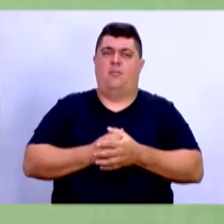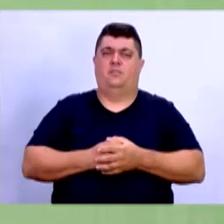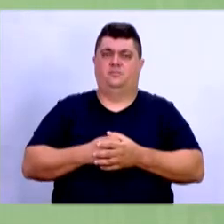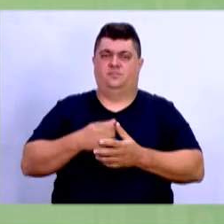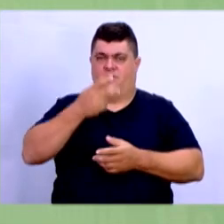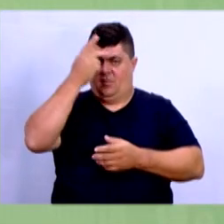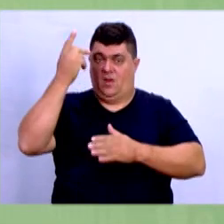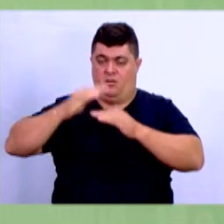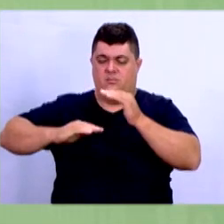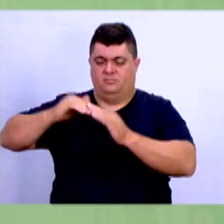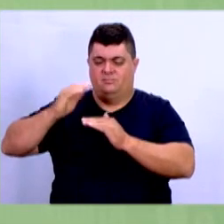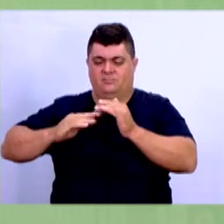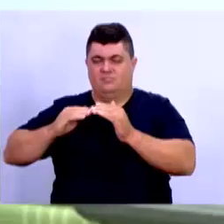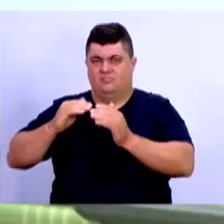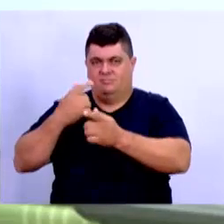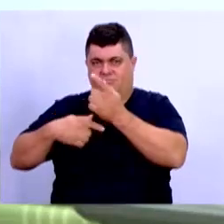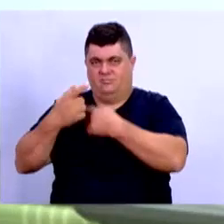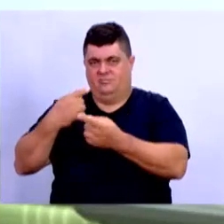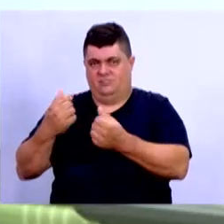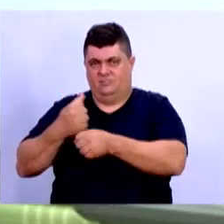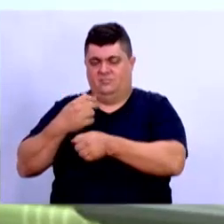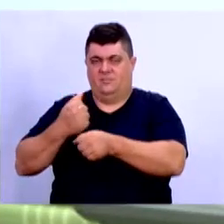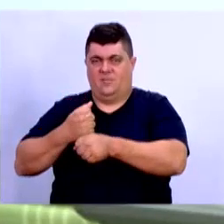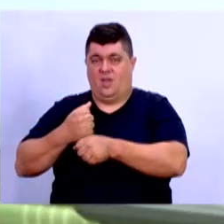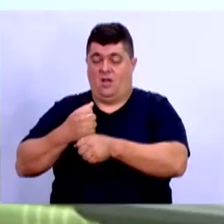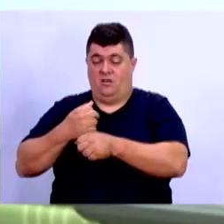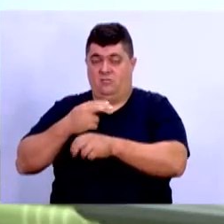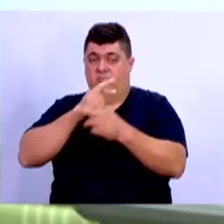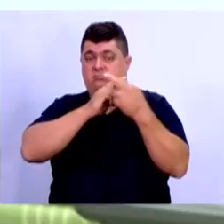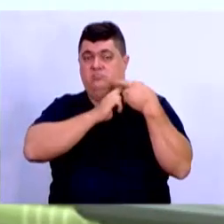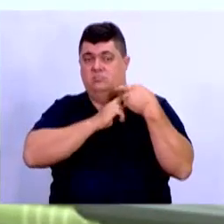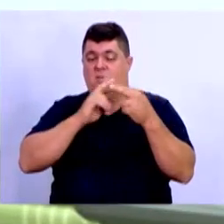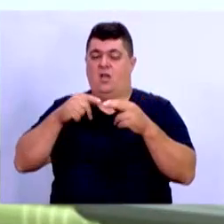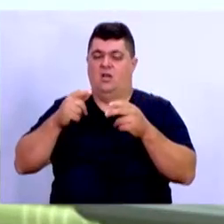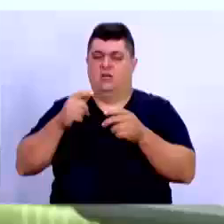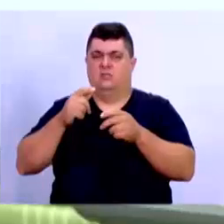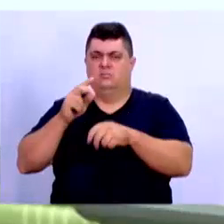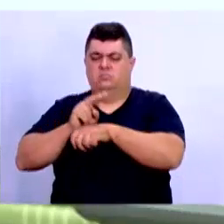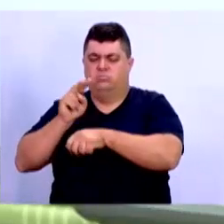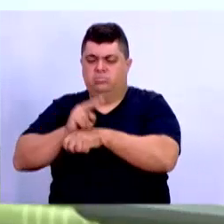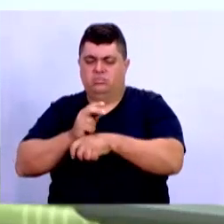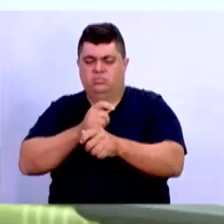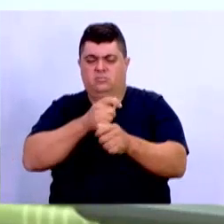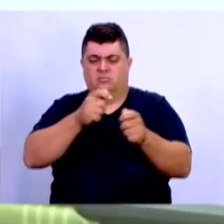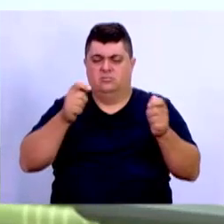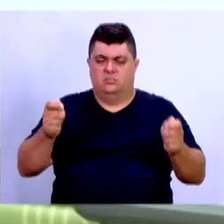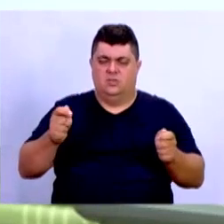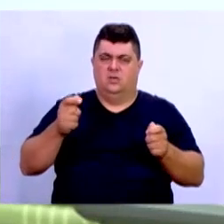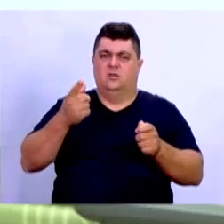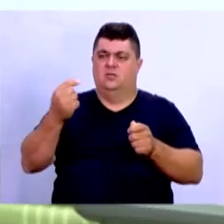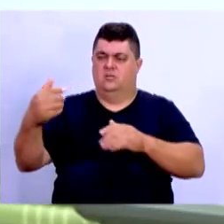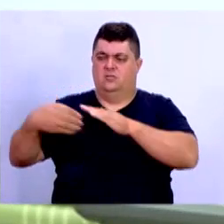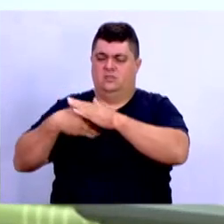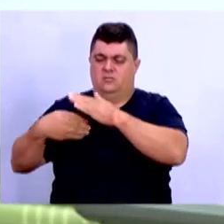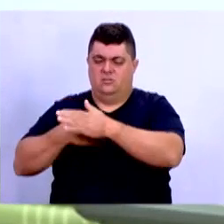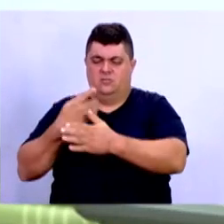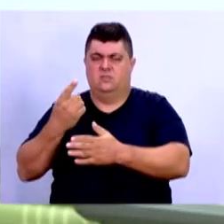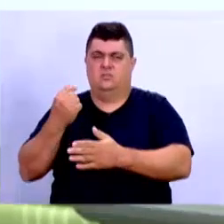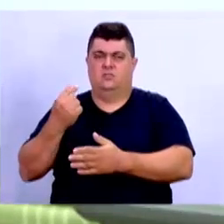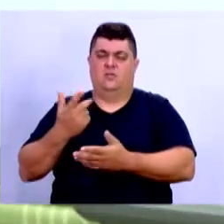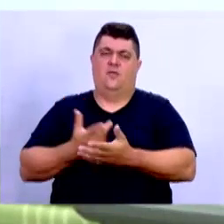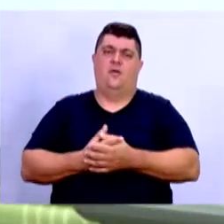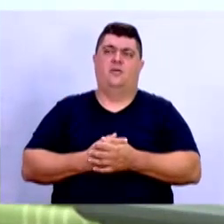gestor financeiro, ele é responsável por controlar as contas, pelas entradas de